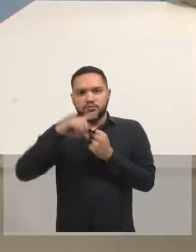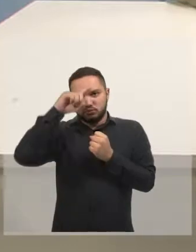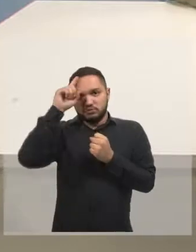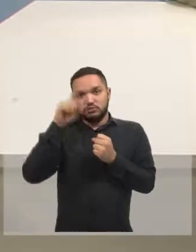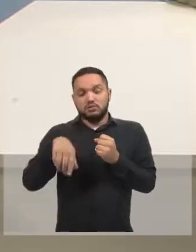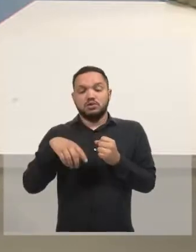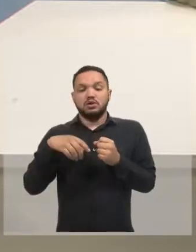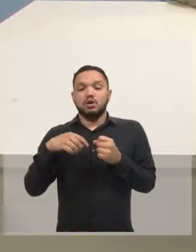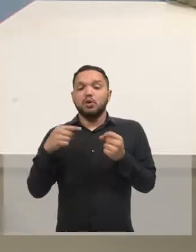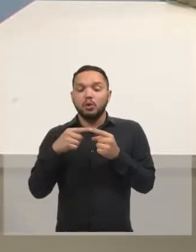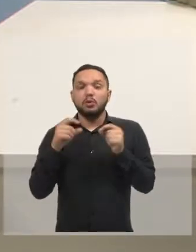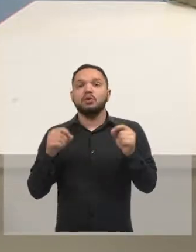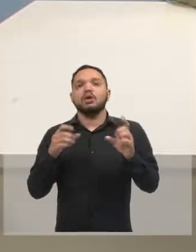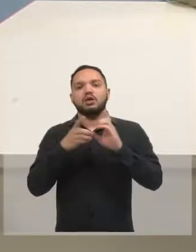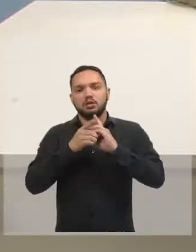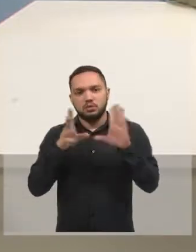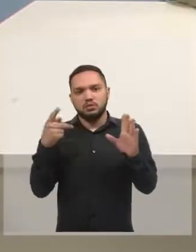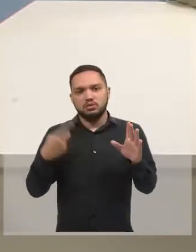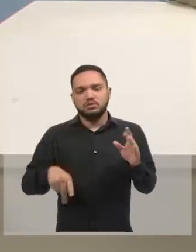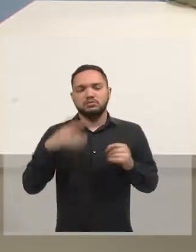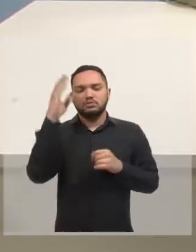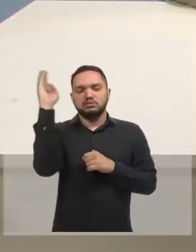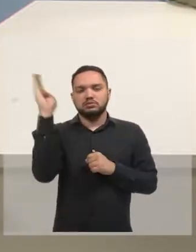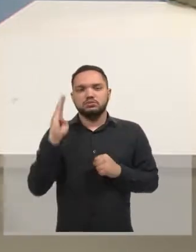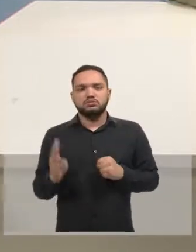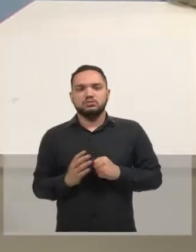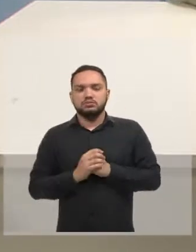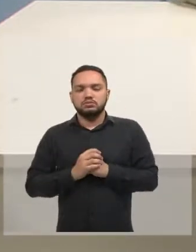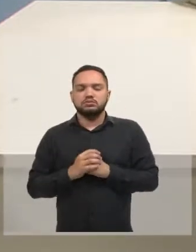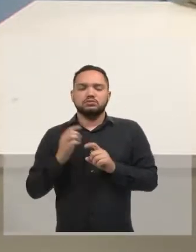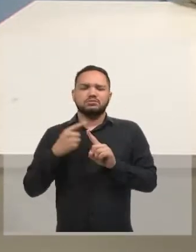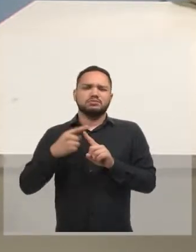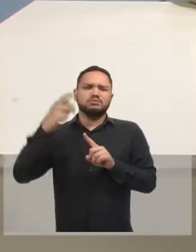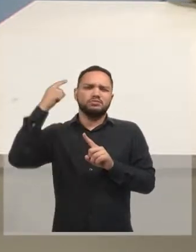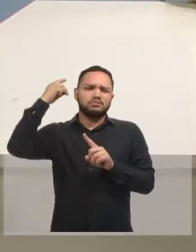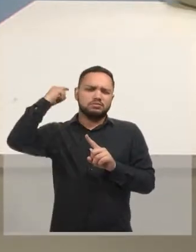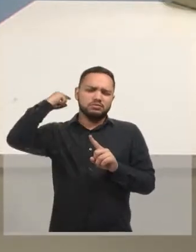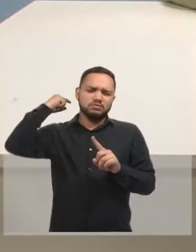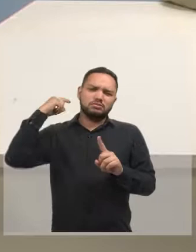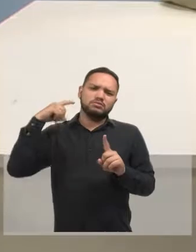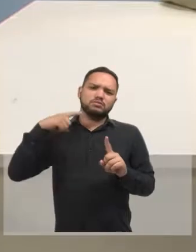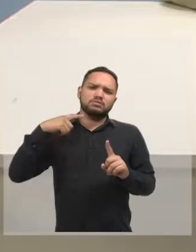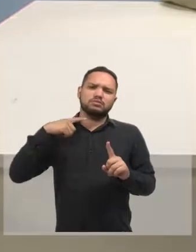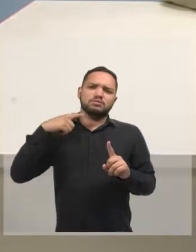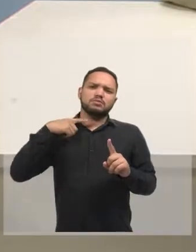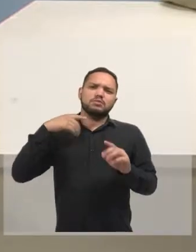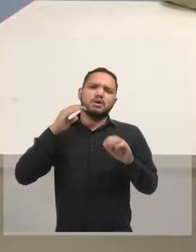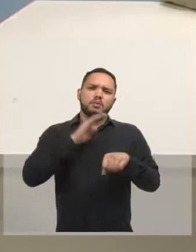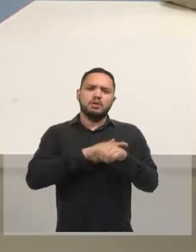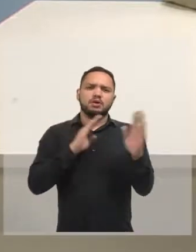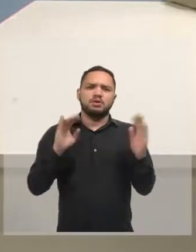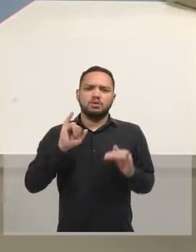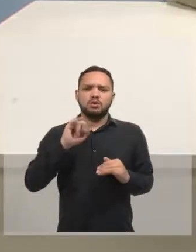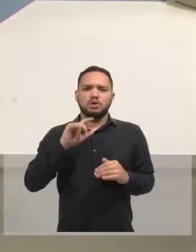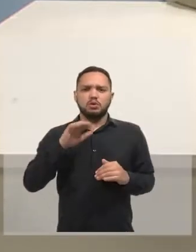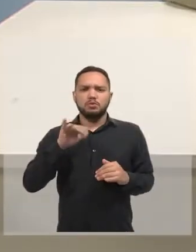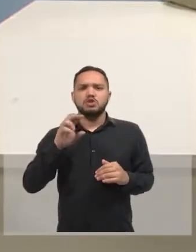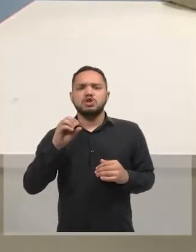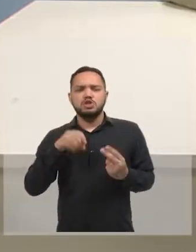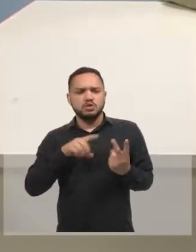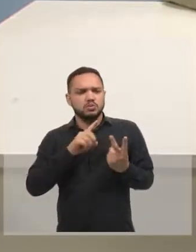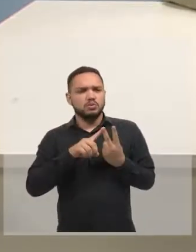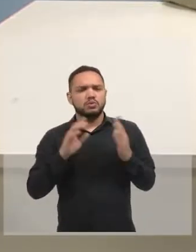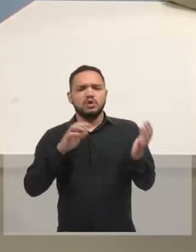a democracia do Brasil, as ideias que firmaram lá atrás no Iluminismo e posteriormente a